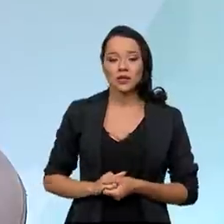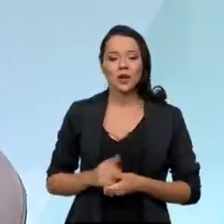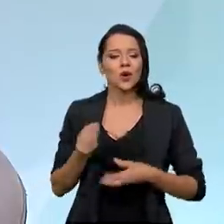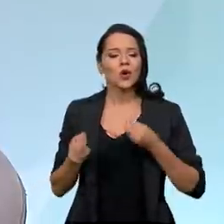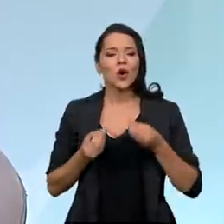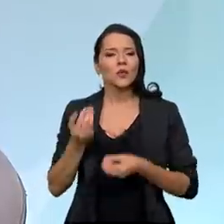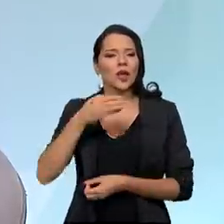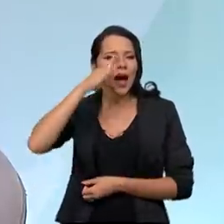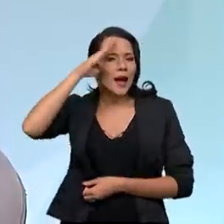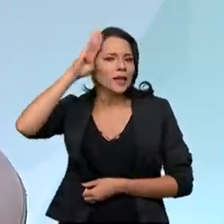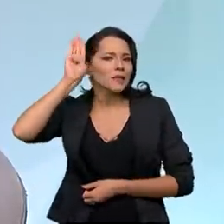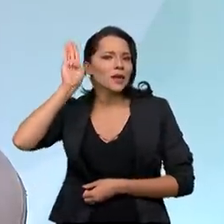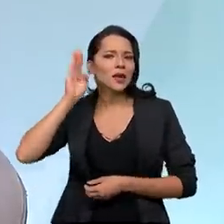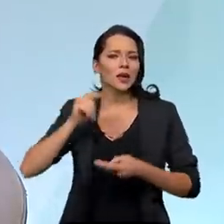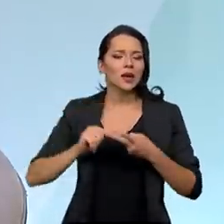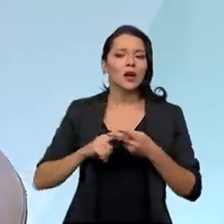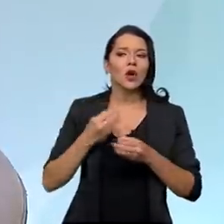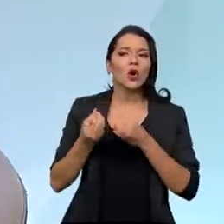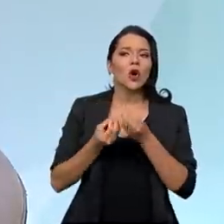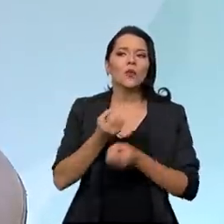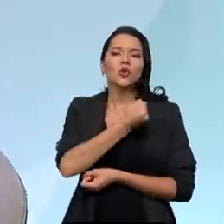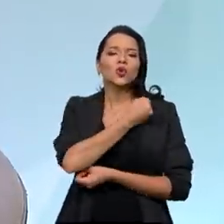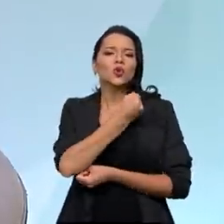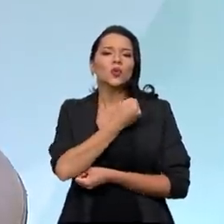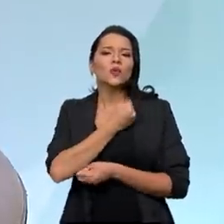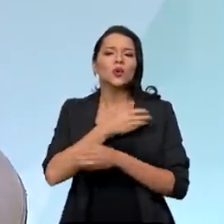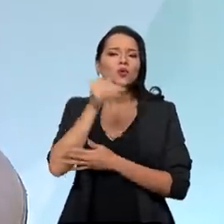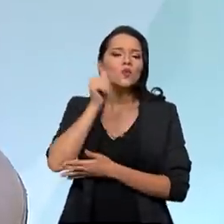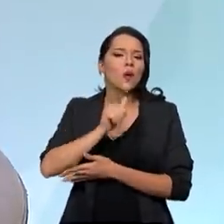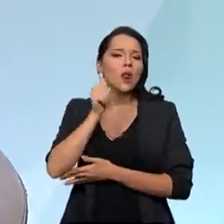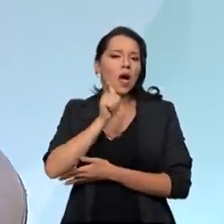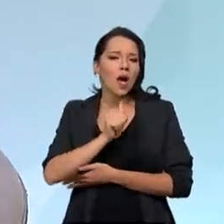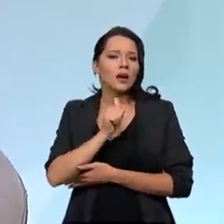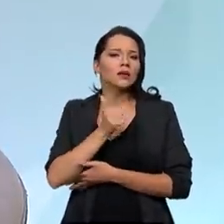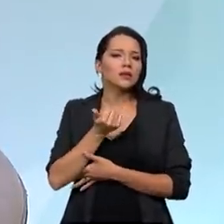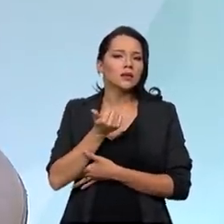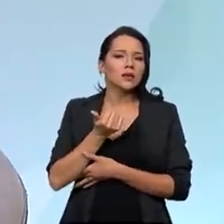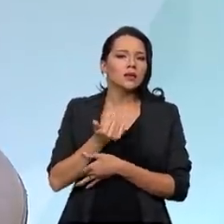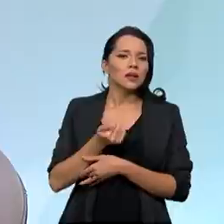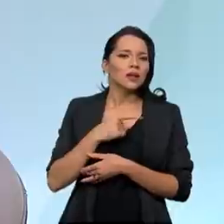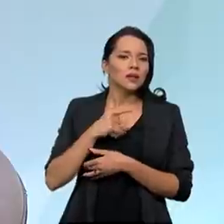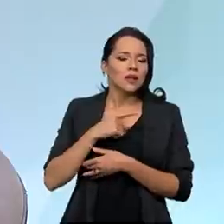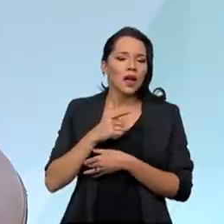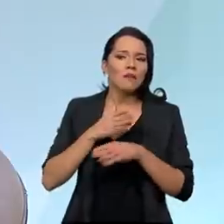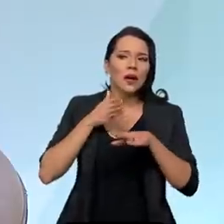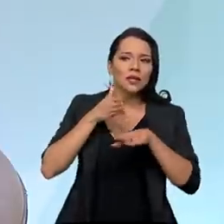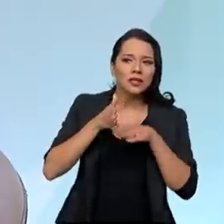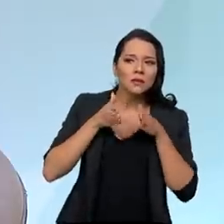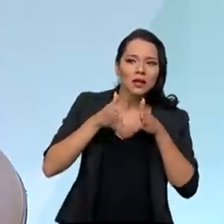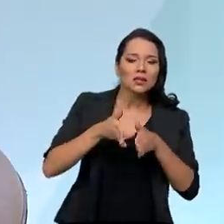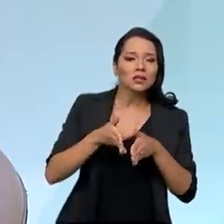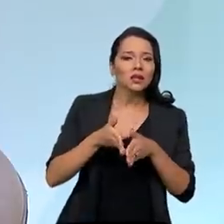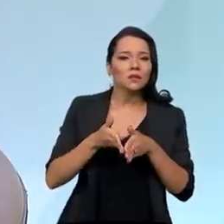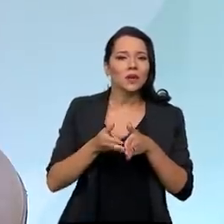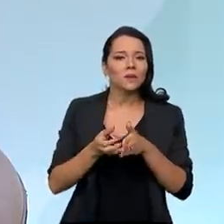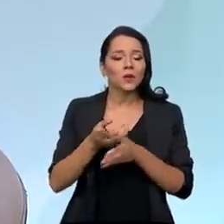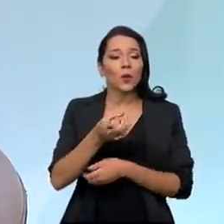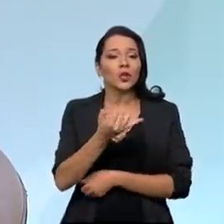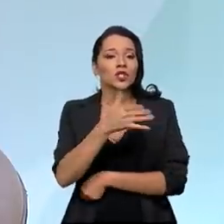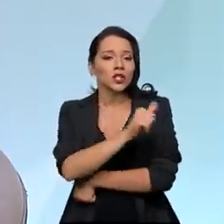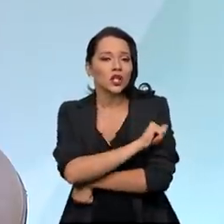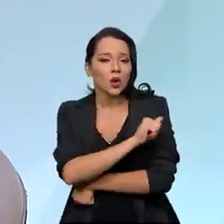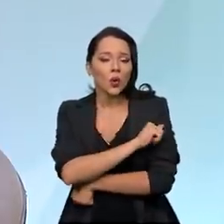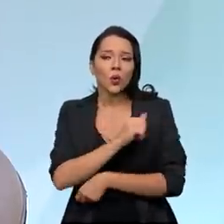a academia? Como está numericamente o número de mulheres compondo? tanto no alunado